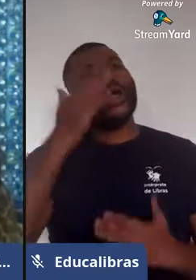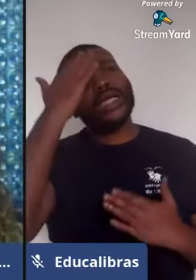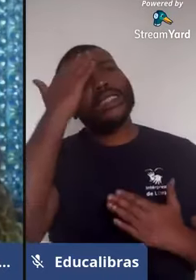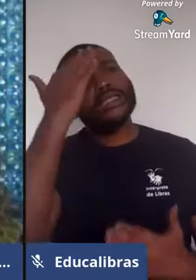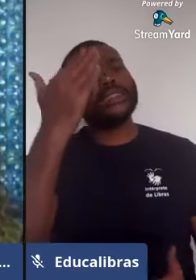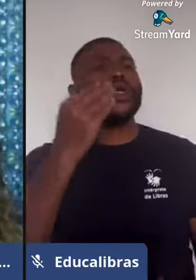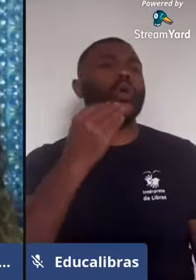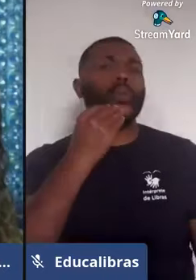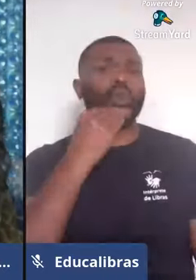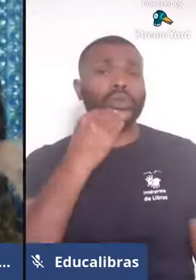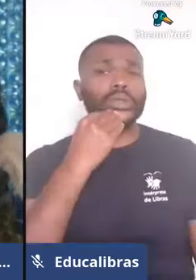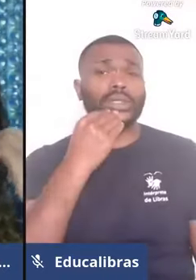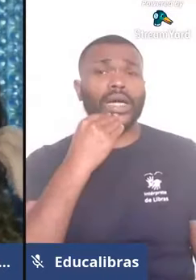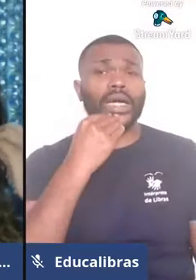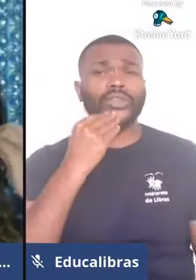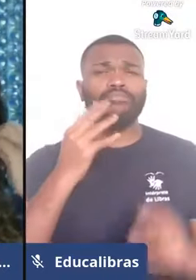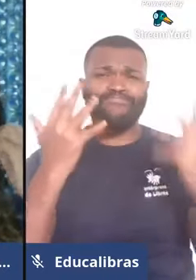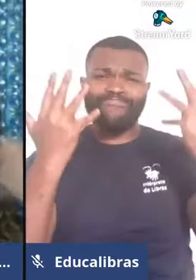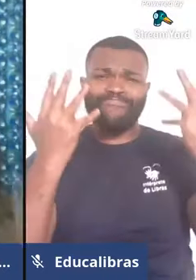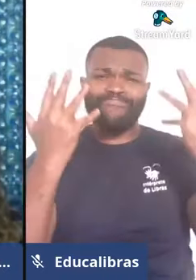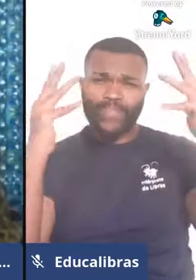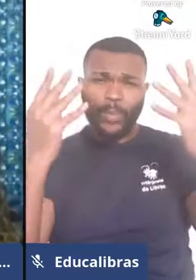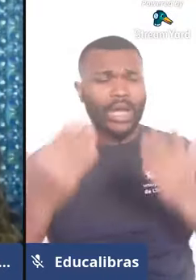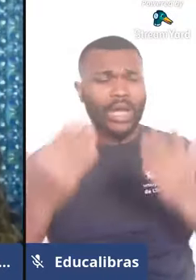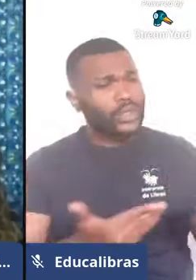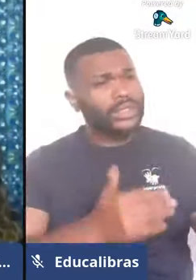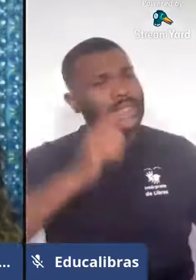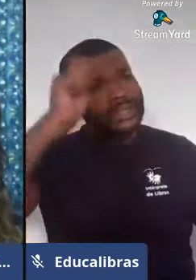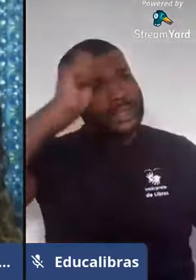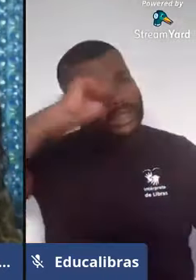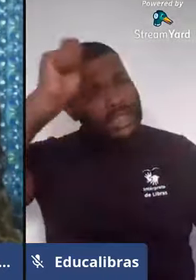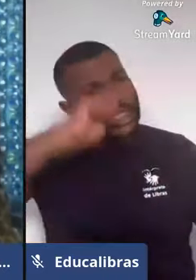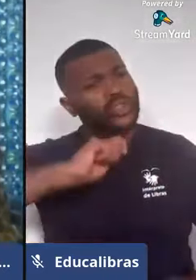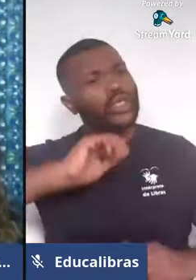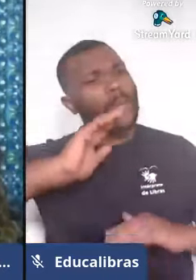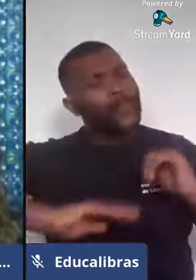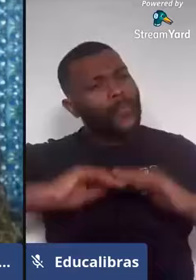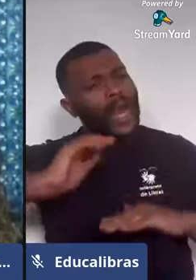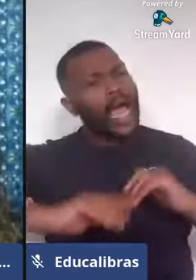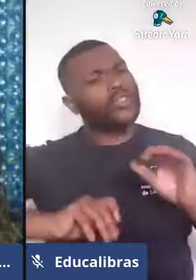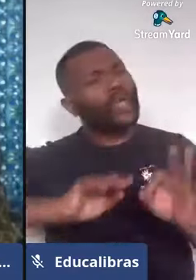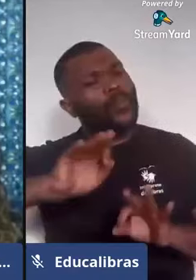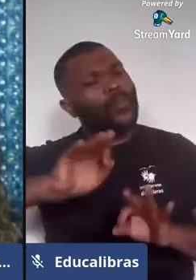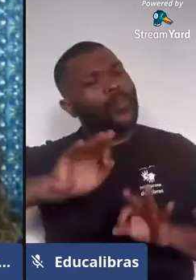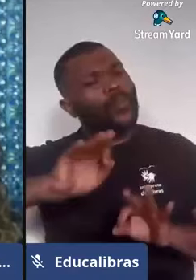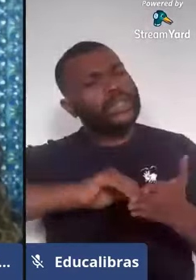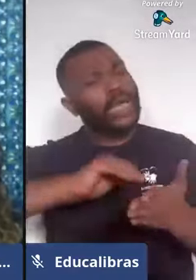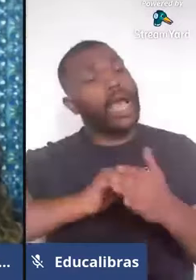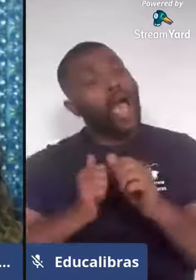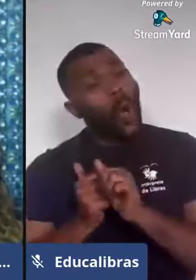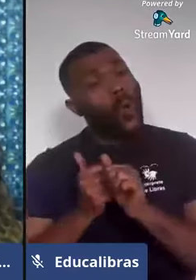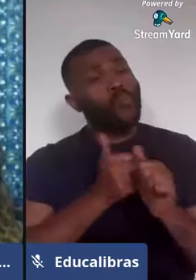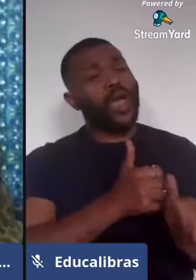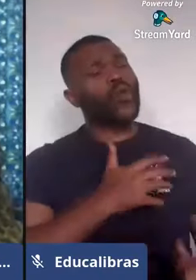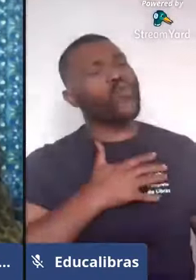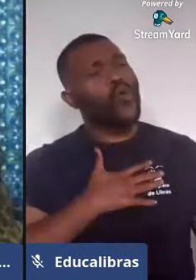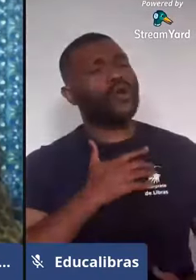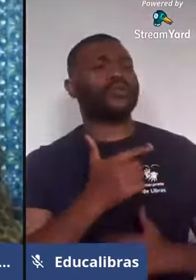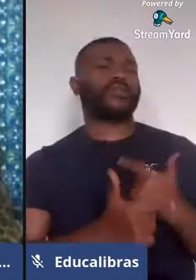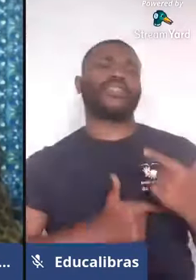oportunidade, parabenizar você por todas as ações da secretaria, a gente está sempre acompanhando, gosta muito do trabalho, né?